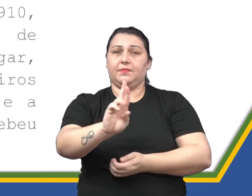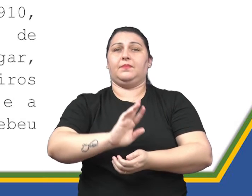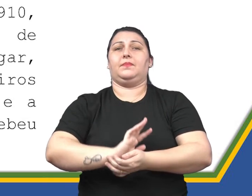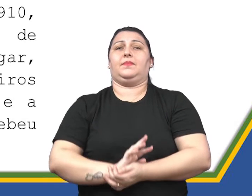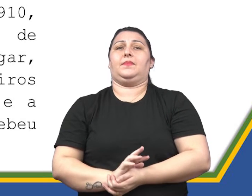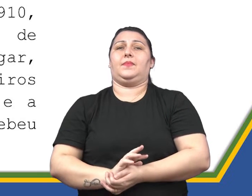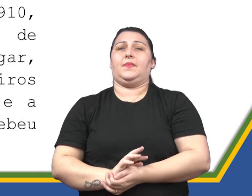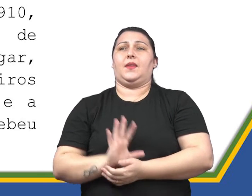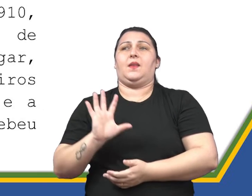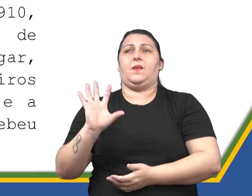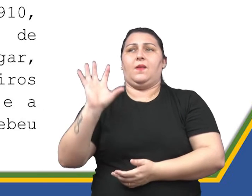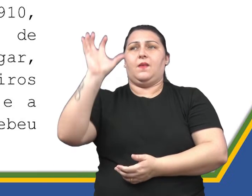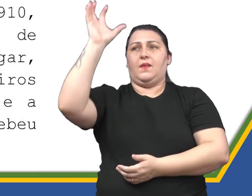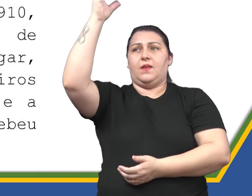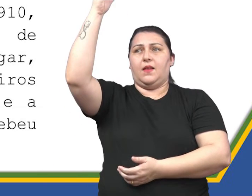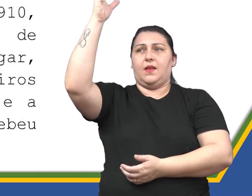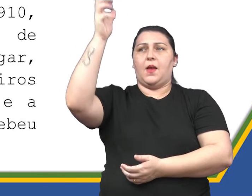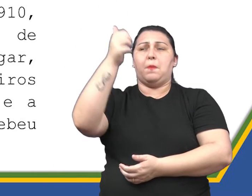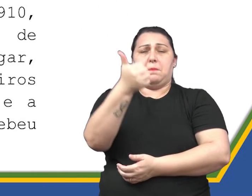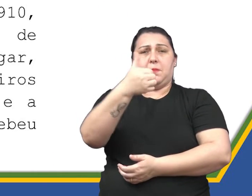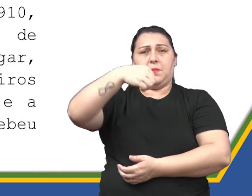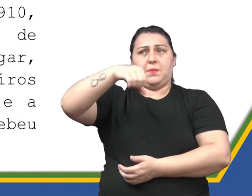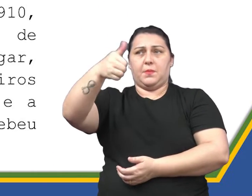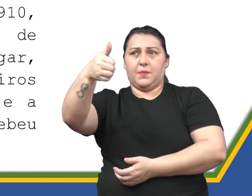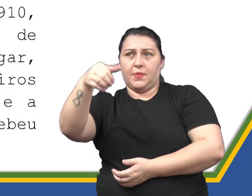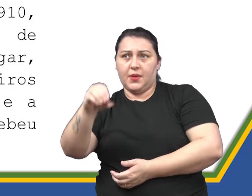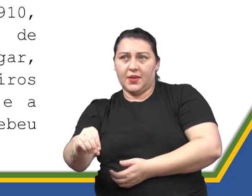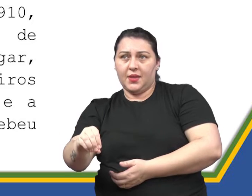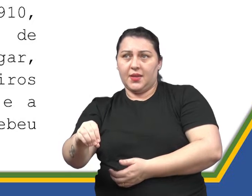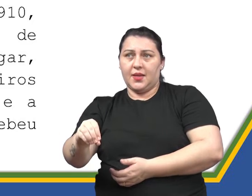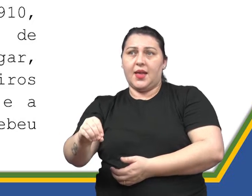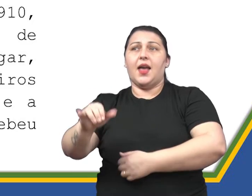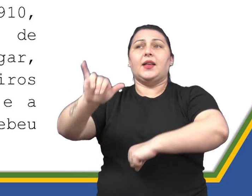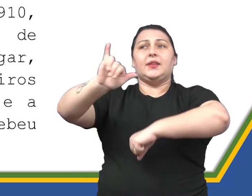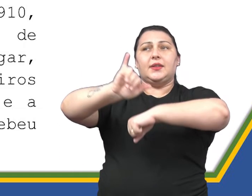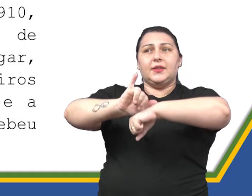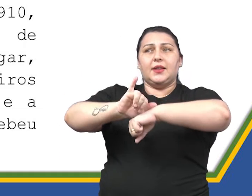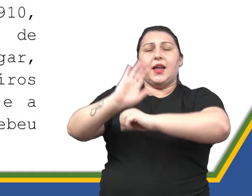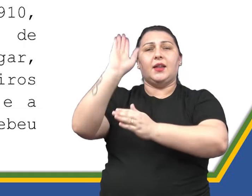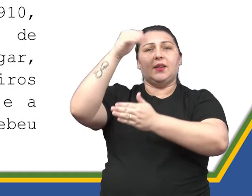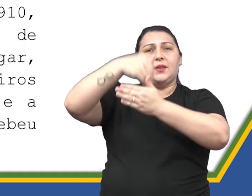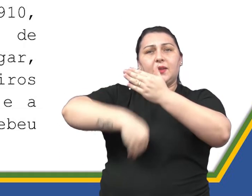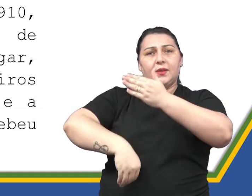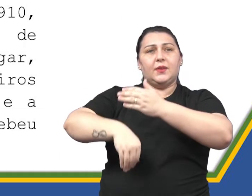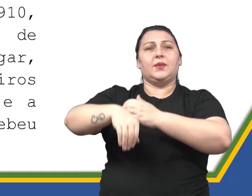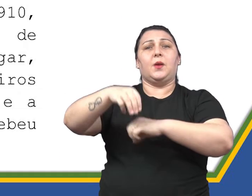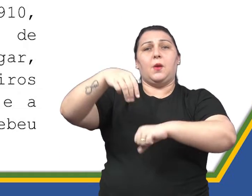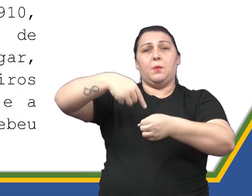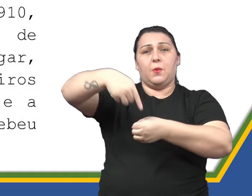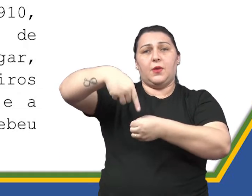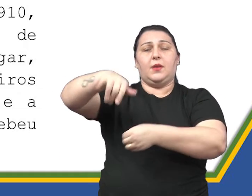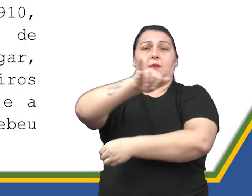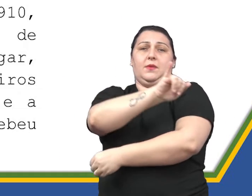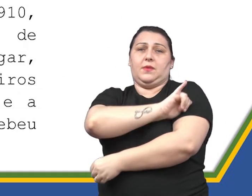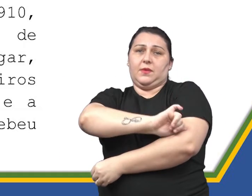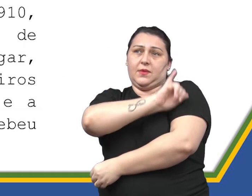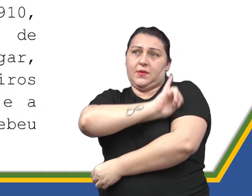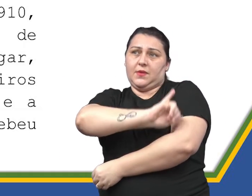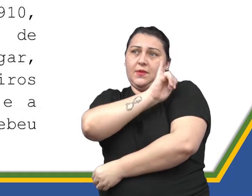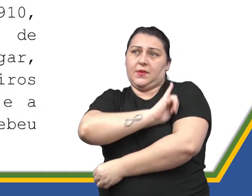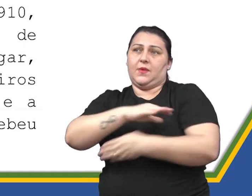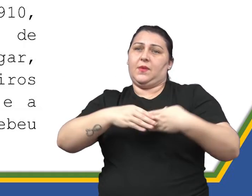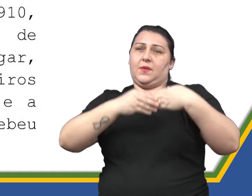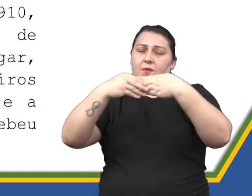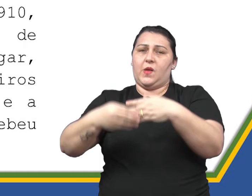Os fatos aconteceram por volta de 1910, numa cidade do interior do Rio de Janeiro. O autor ainda traz